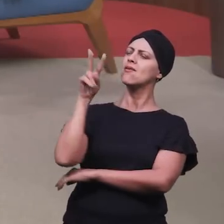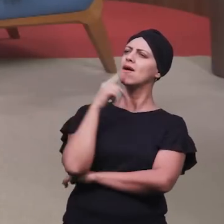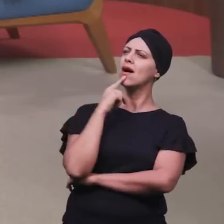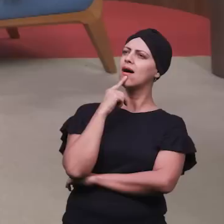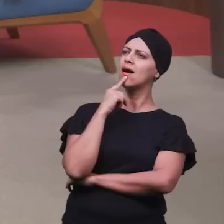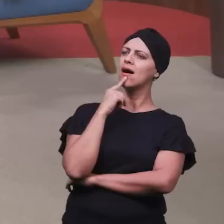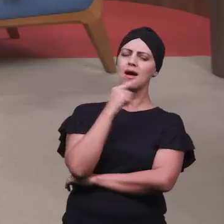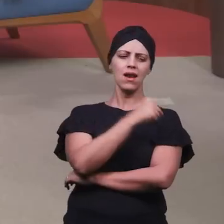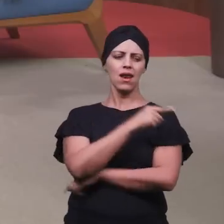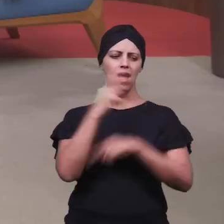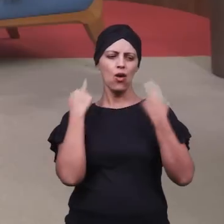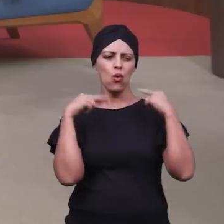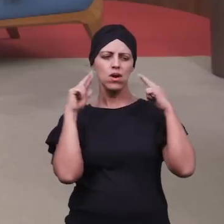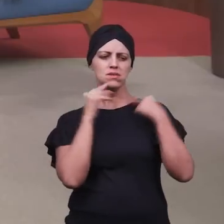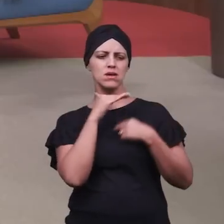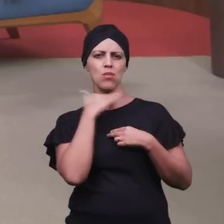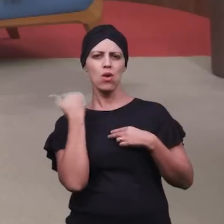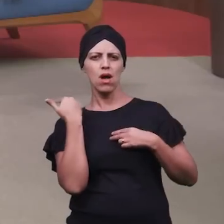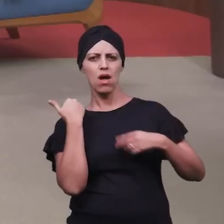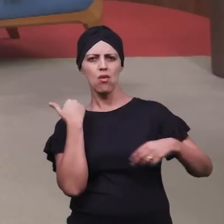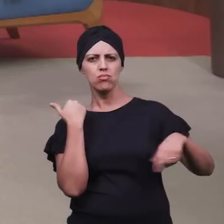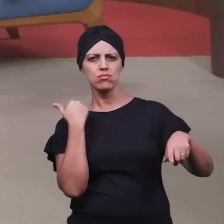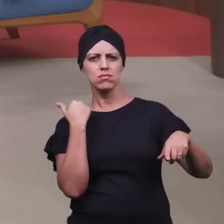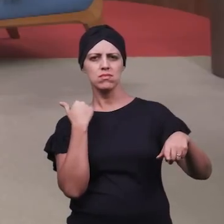a morte do cordeirinho